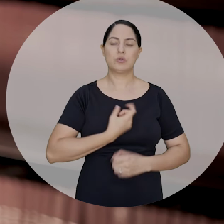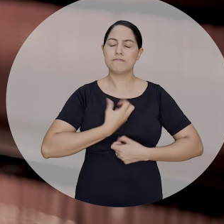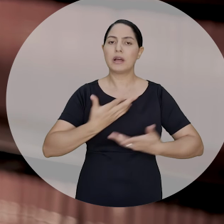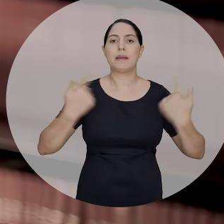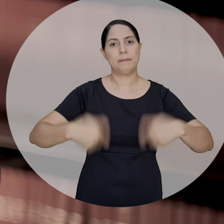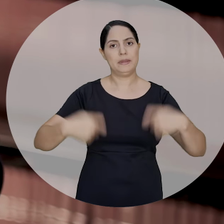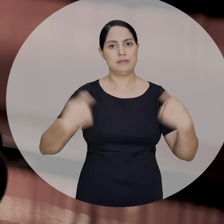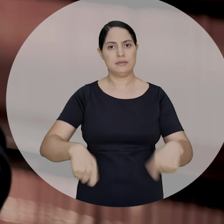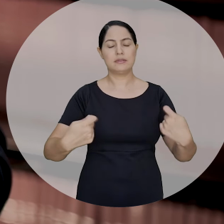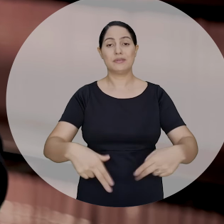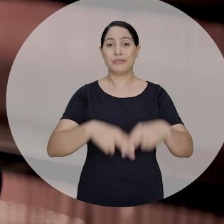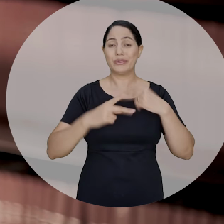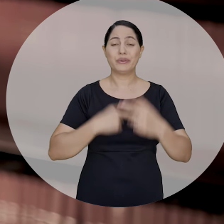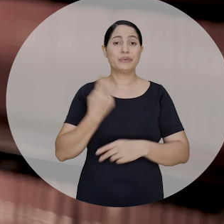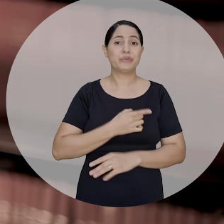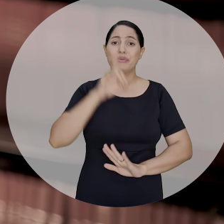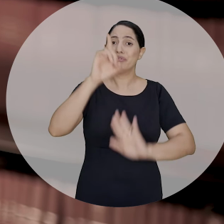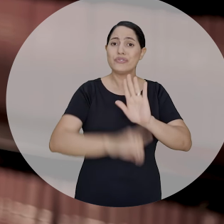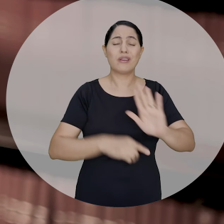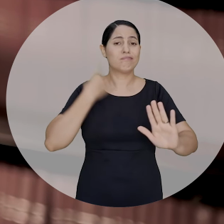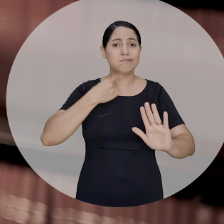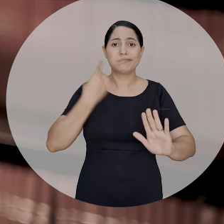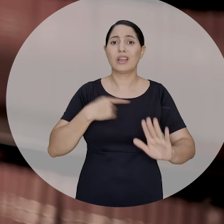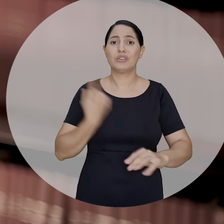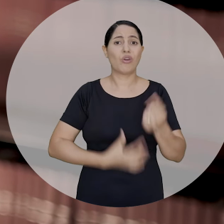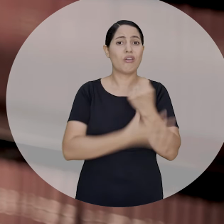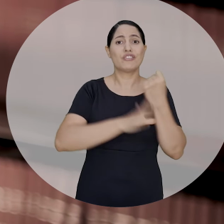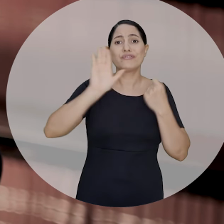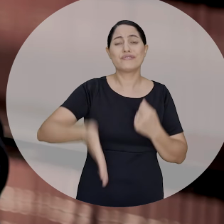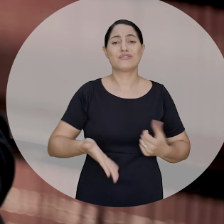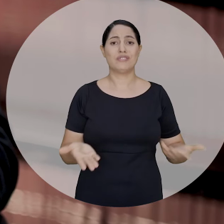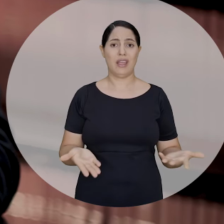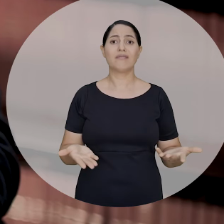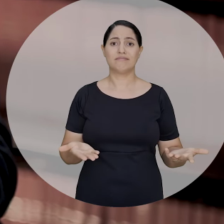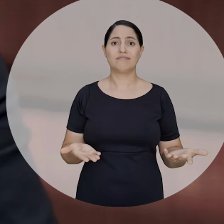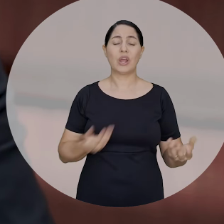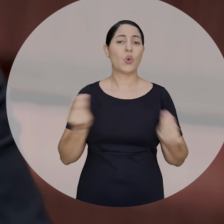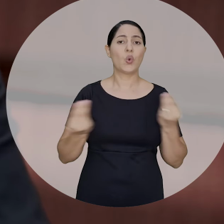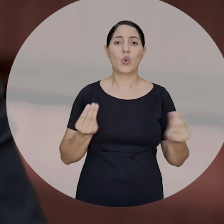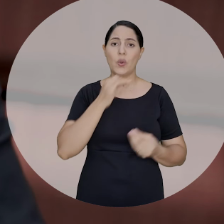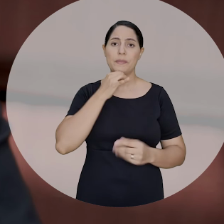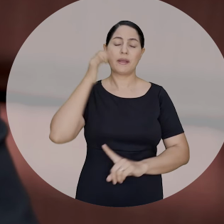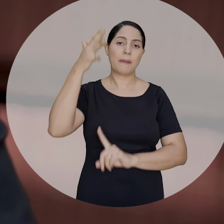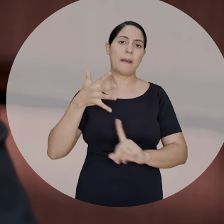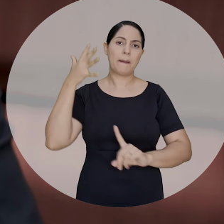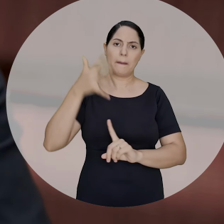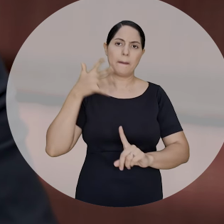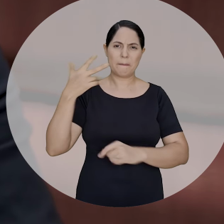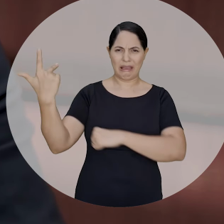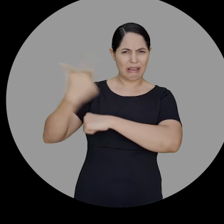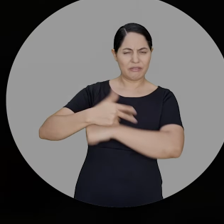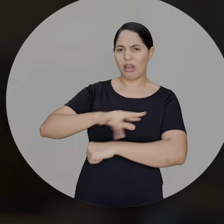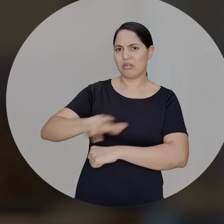disso. As prerrogativas da função são direitos e garantias assegurados, assim como a sustentação oral. Vídeo gravado não é